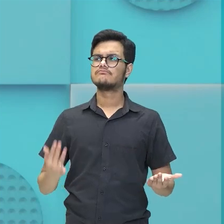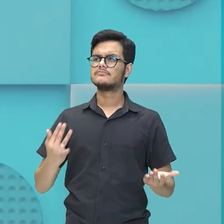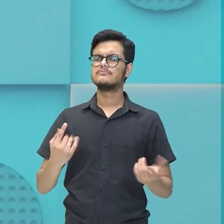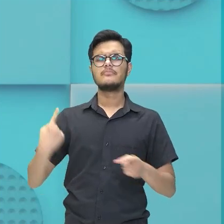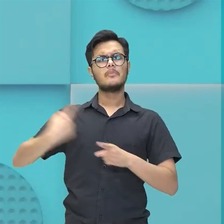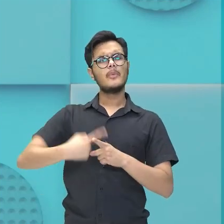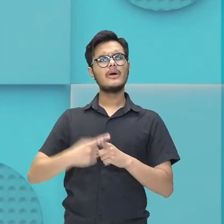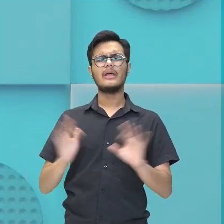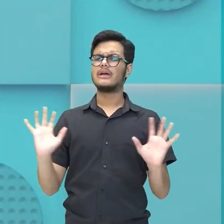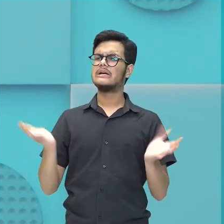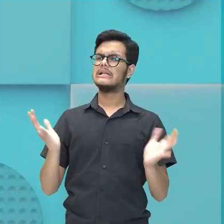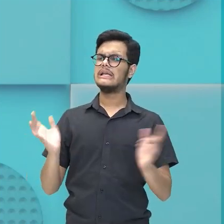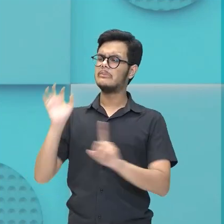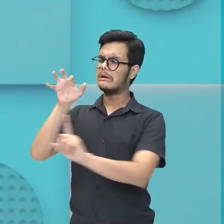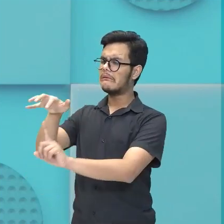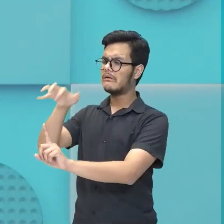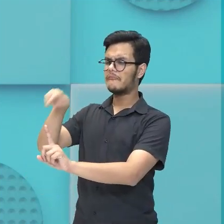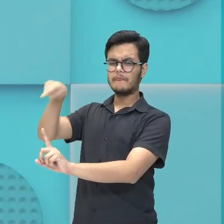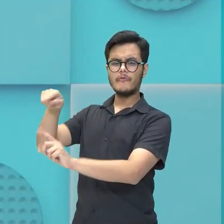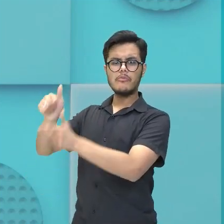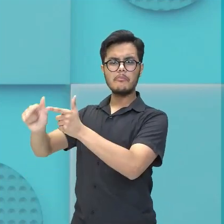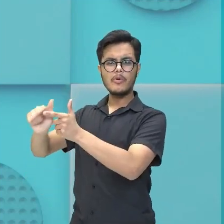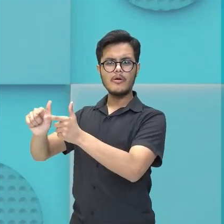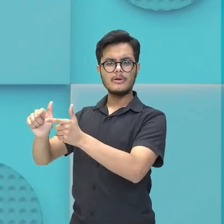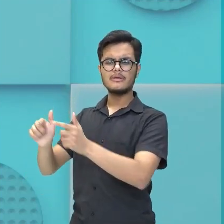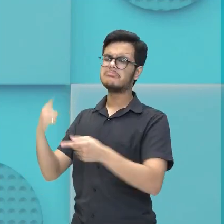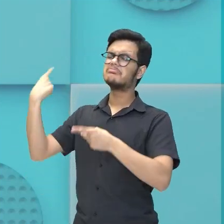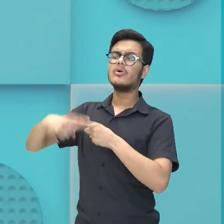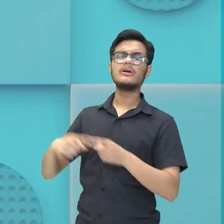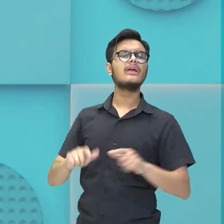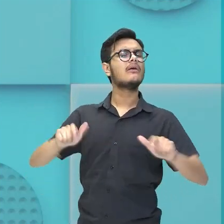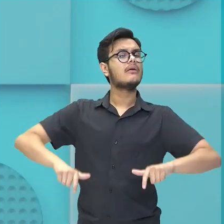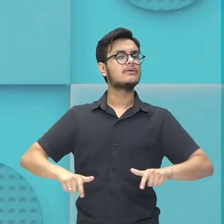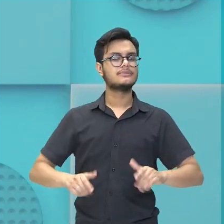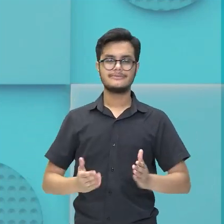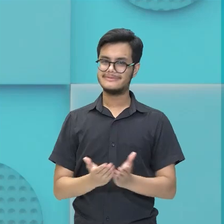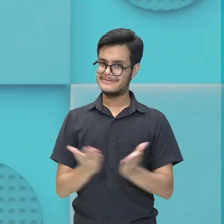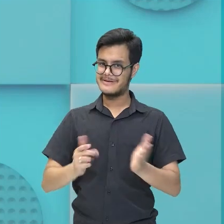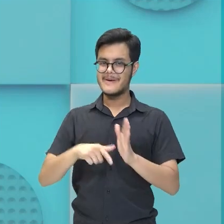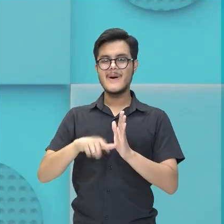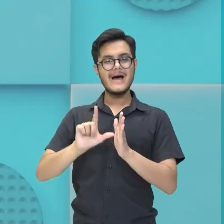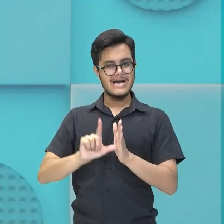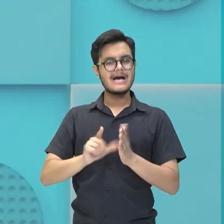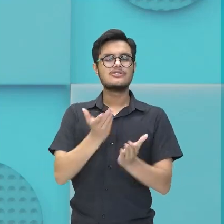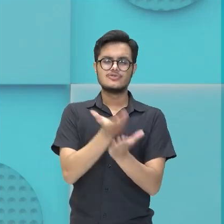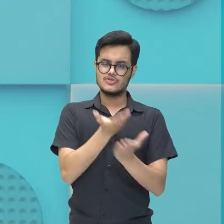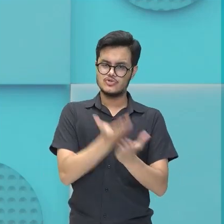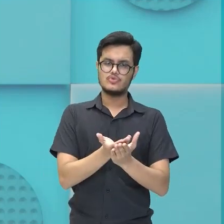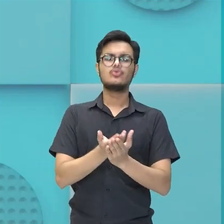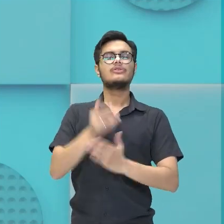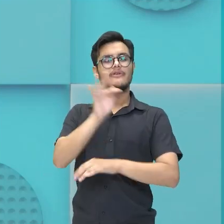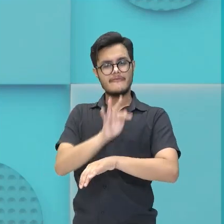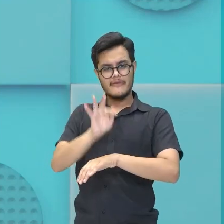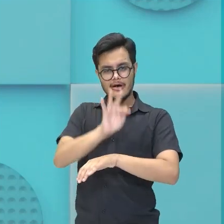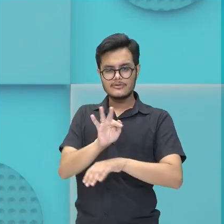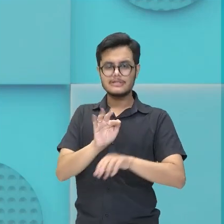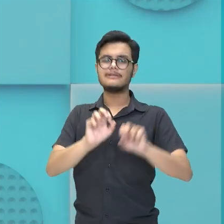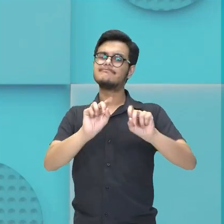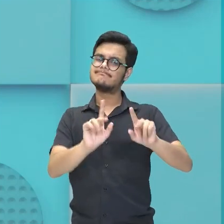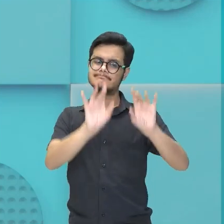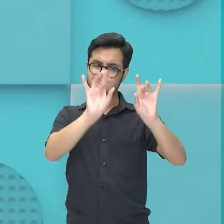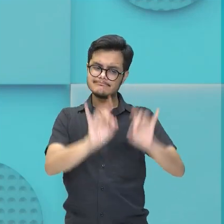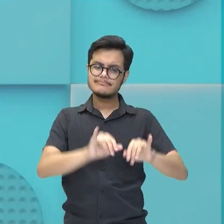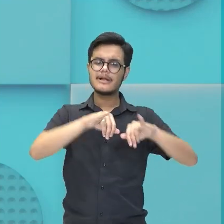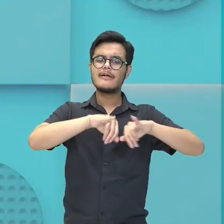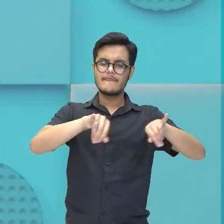regiões periféricas sofrem mais com as mudanças climáticas? Foram realizados estudos na universidade que puderam colaborar,